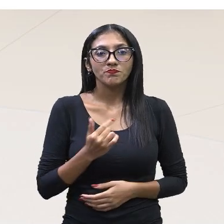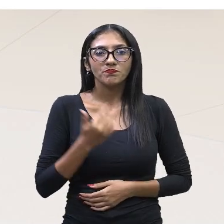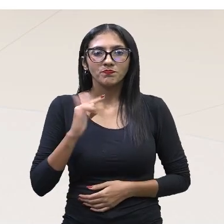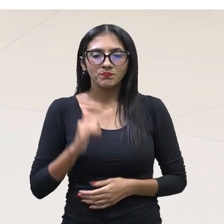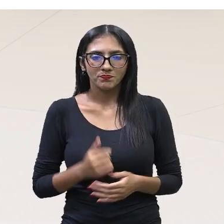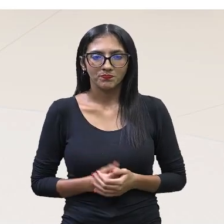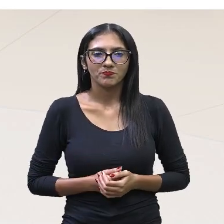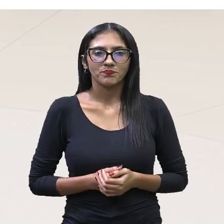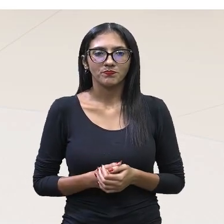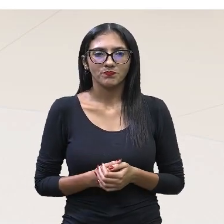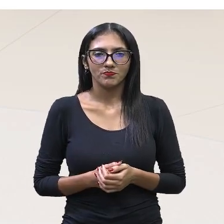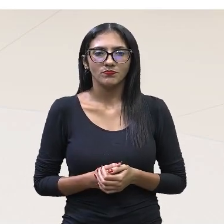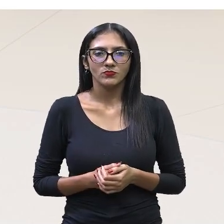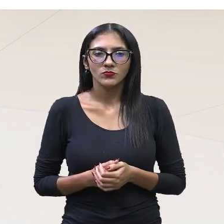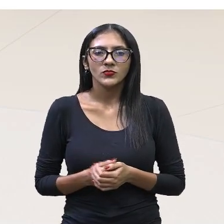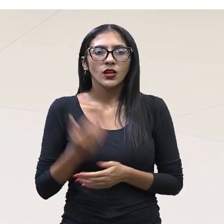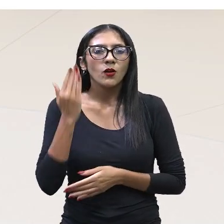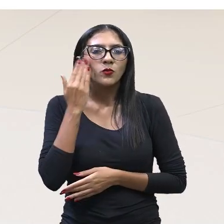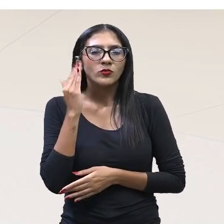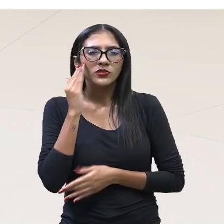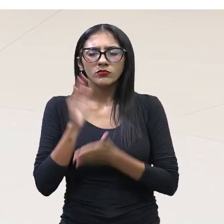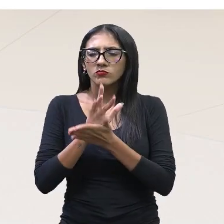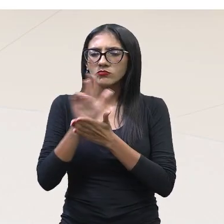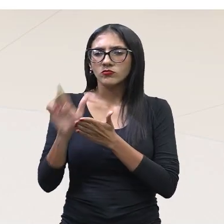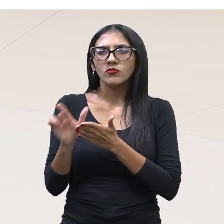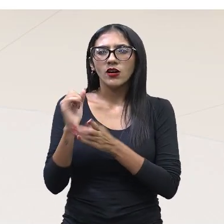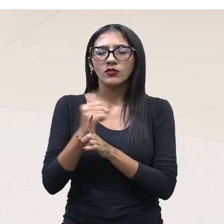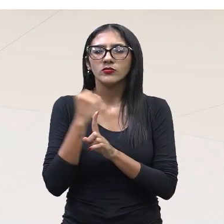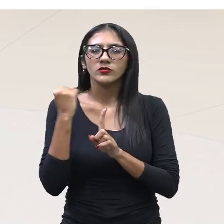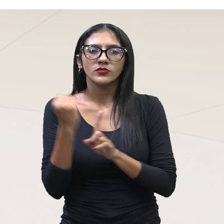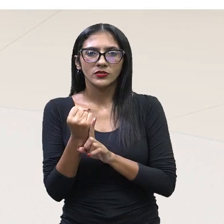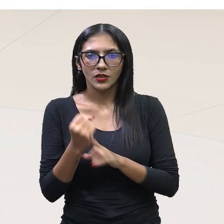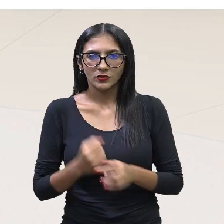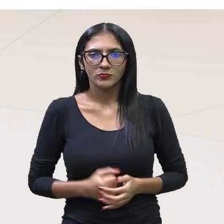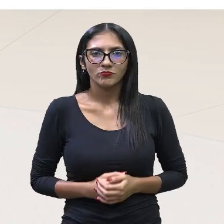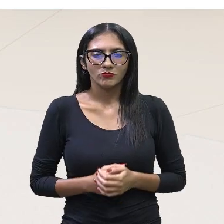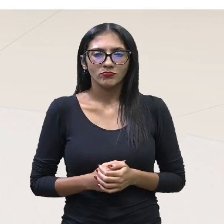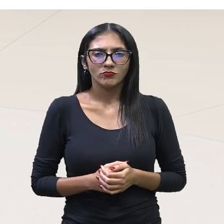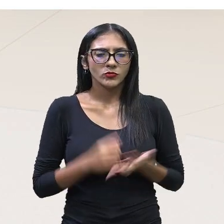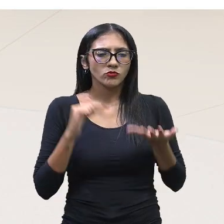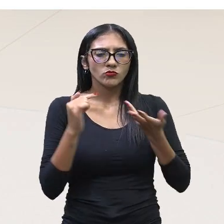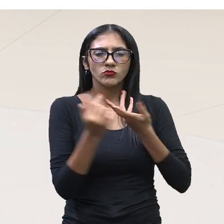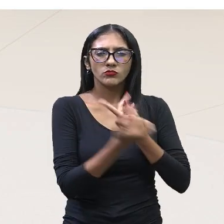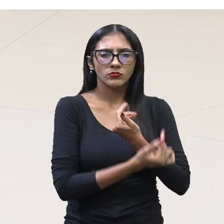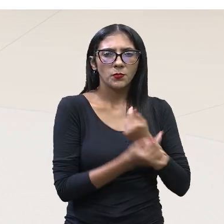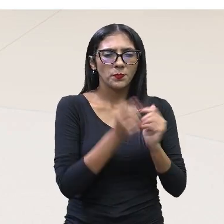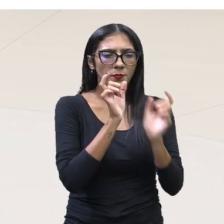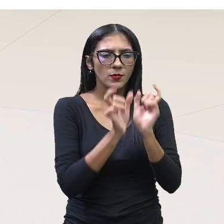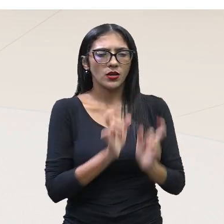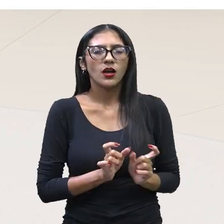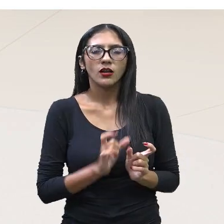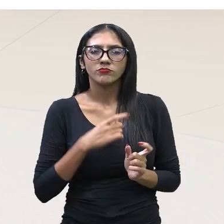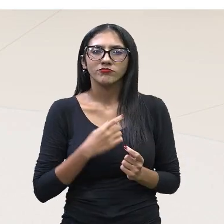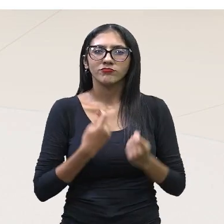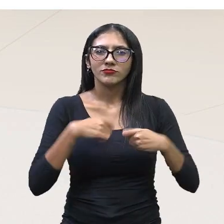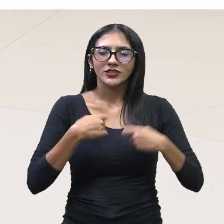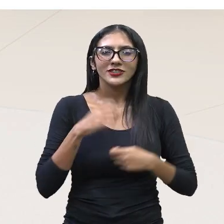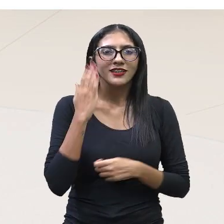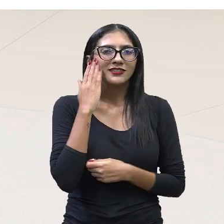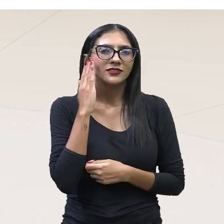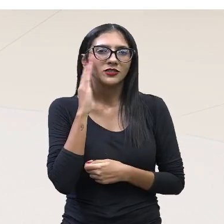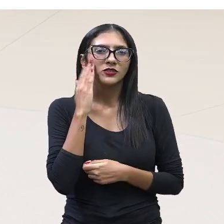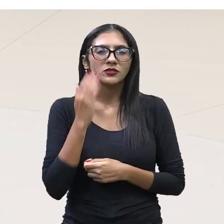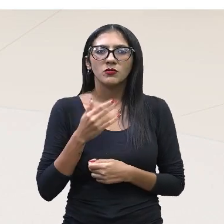na compreensão das diversas sociedades. Tudo isso, pessoal, certo? Para compreender as diversas